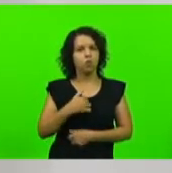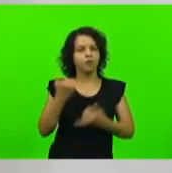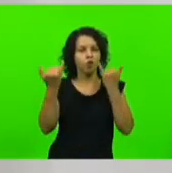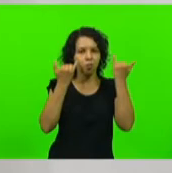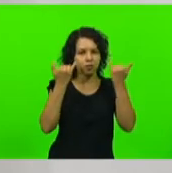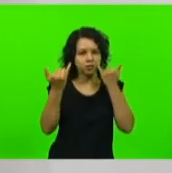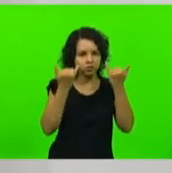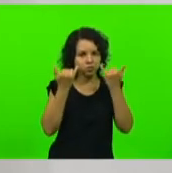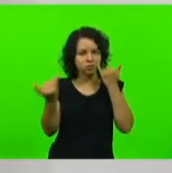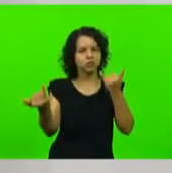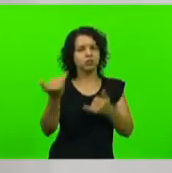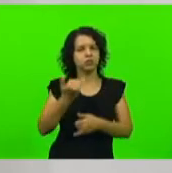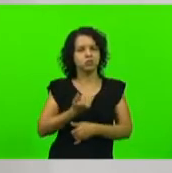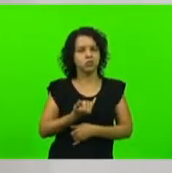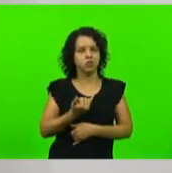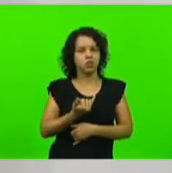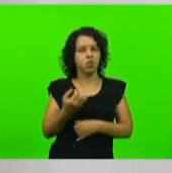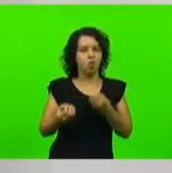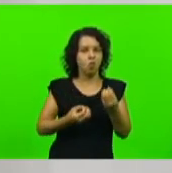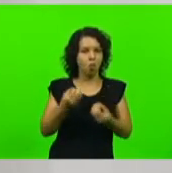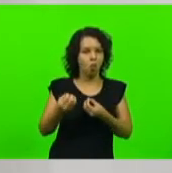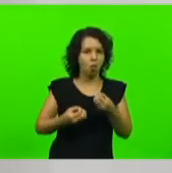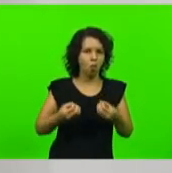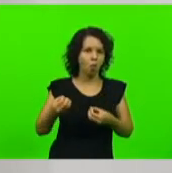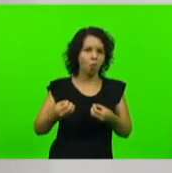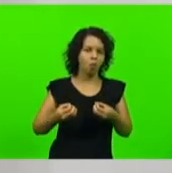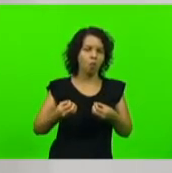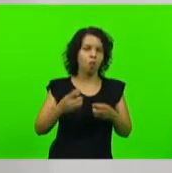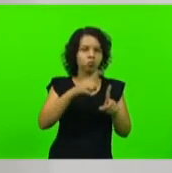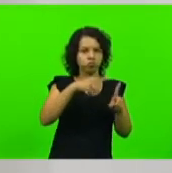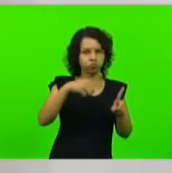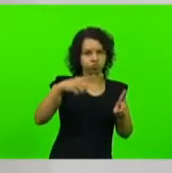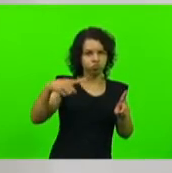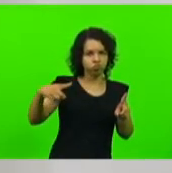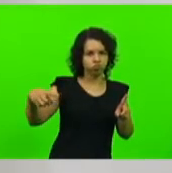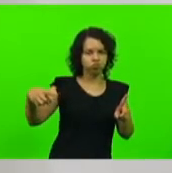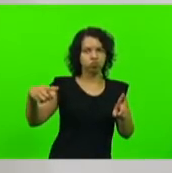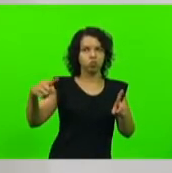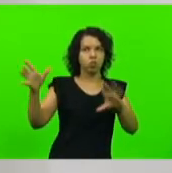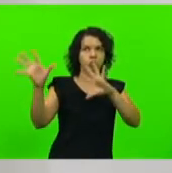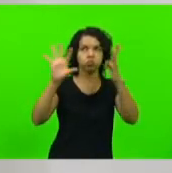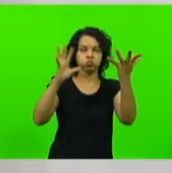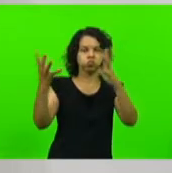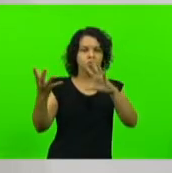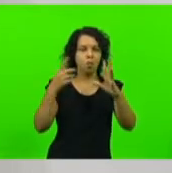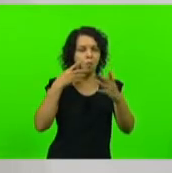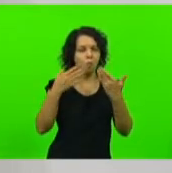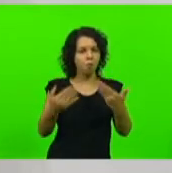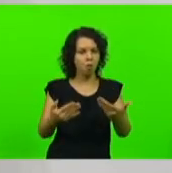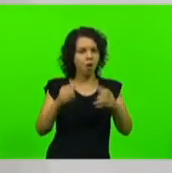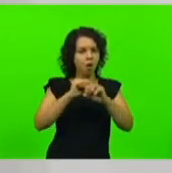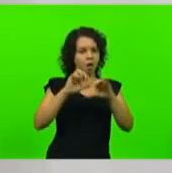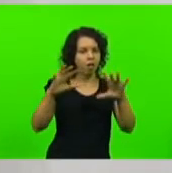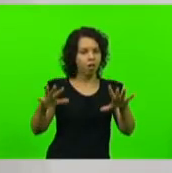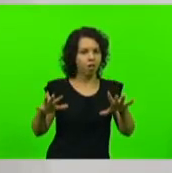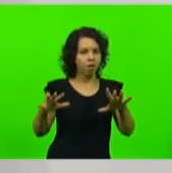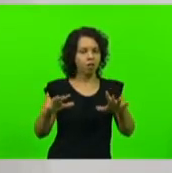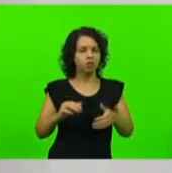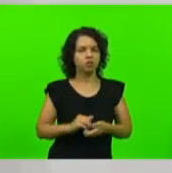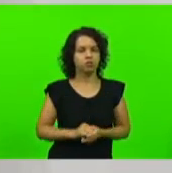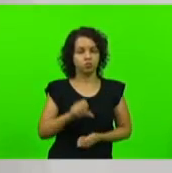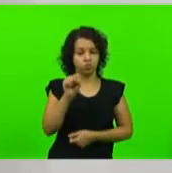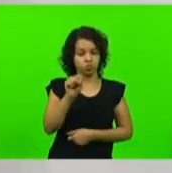de modelos meteorológicos com visão de longo prazo que mostravam claramente que o sul do